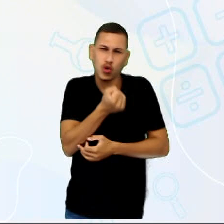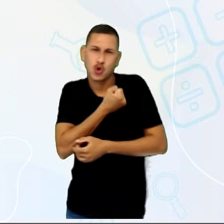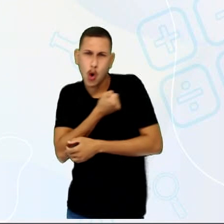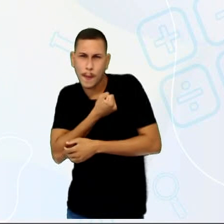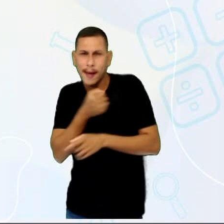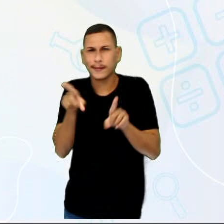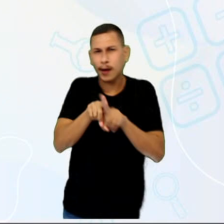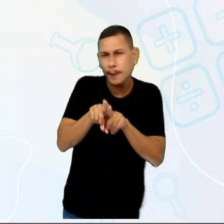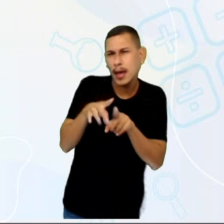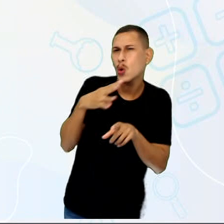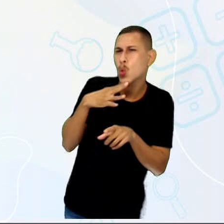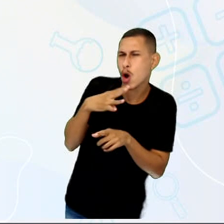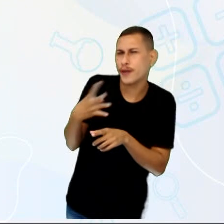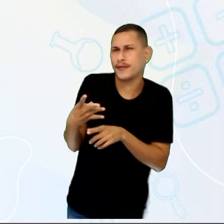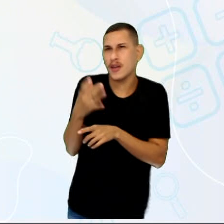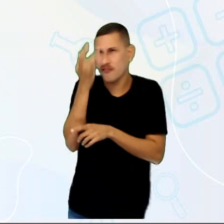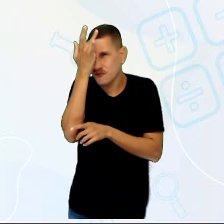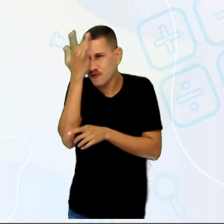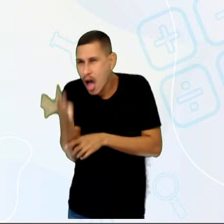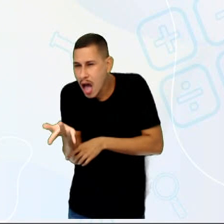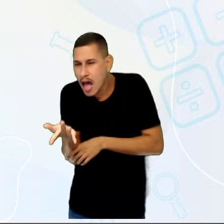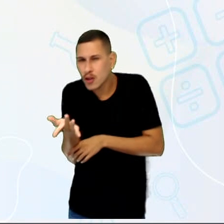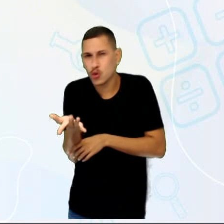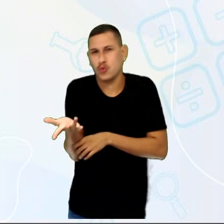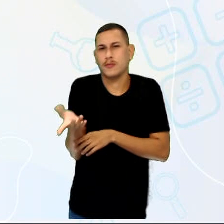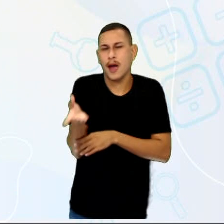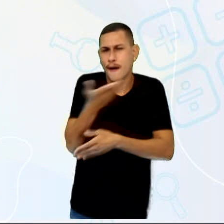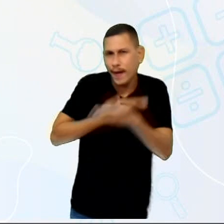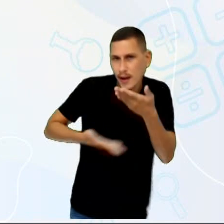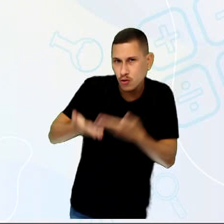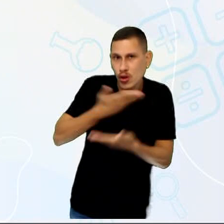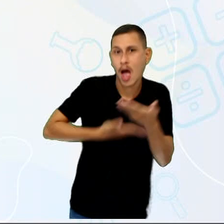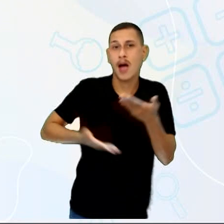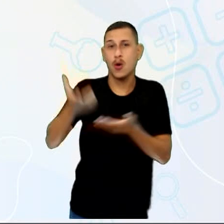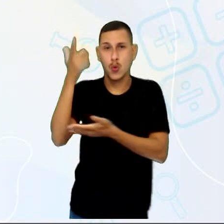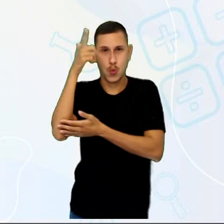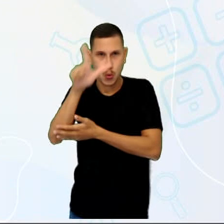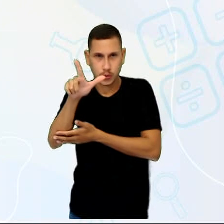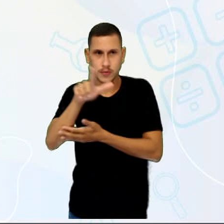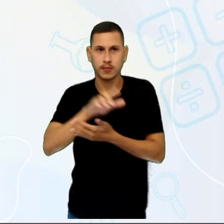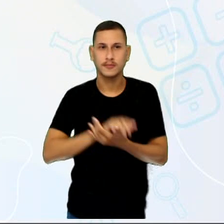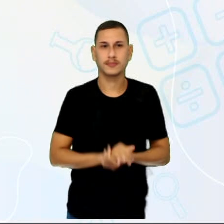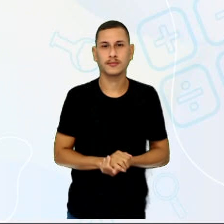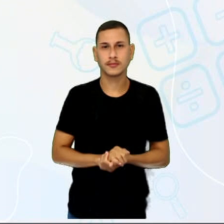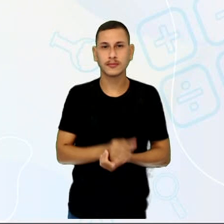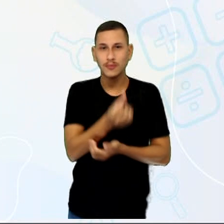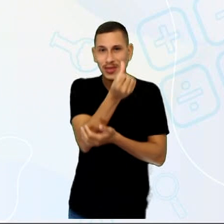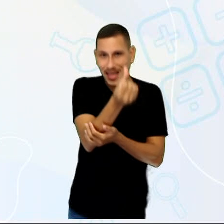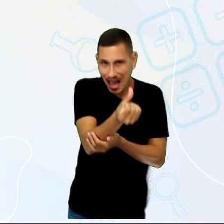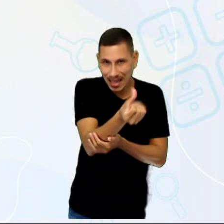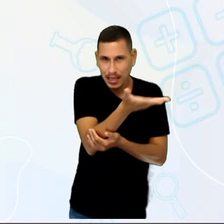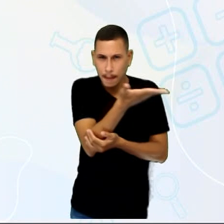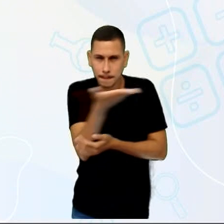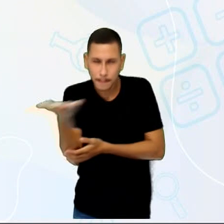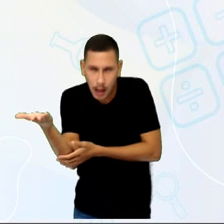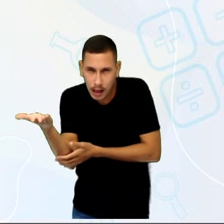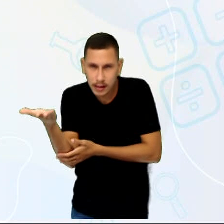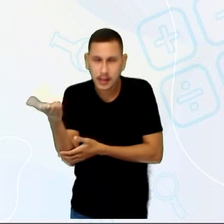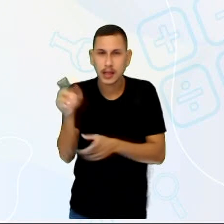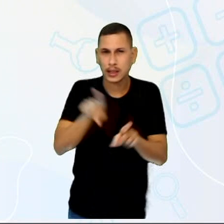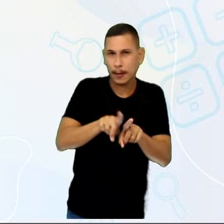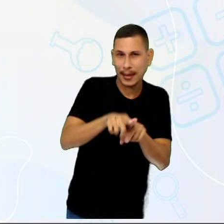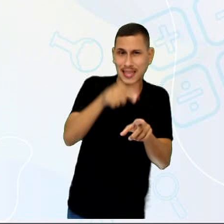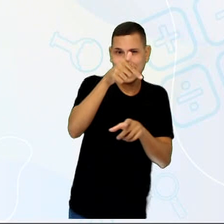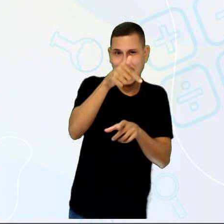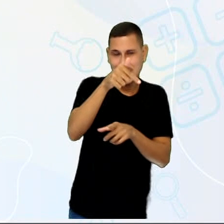são conhecidos, né, que dá pra gente fazer uma ligação entre eles. Vamos ver o próximo. 6 lados na base, tenho